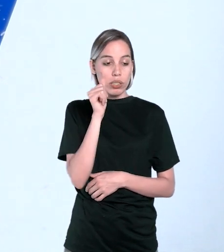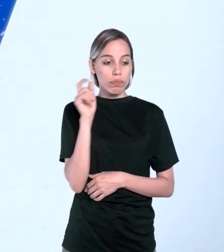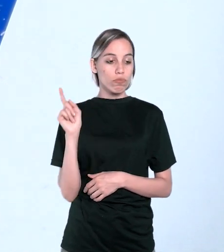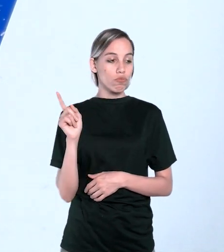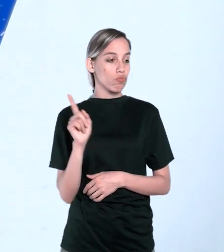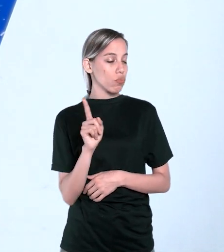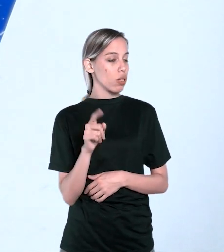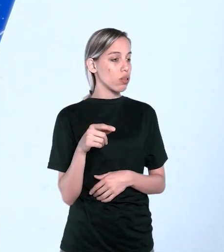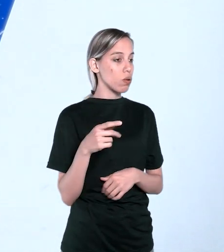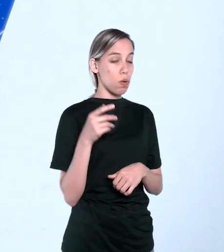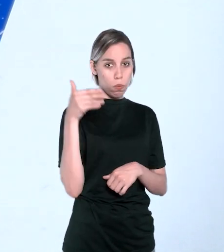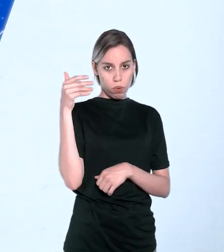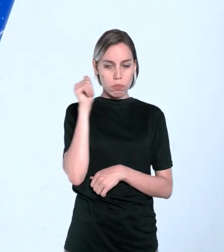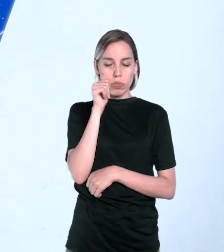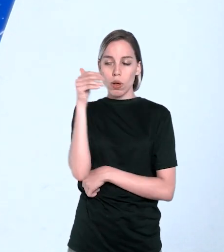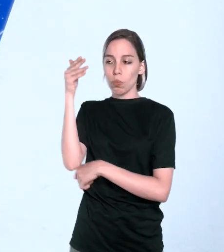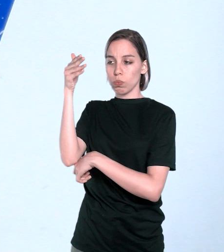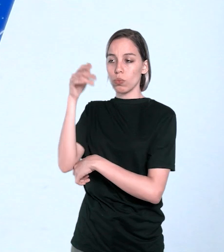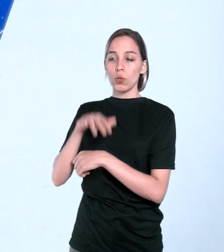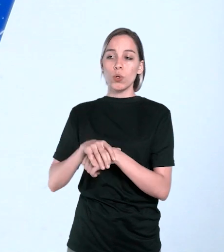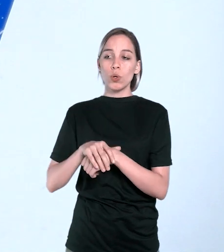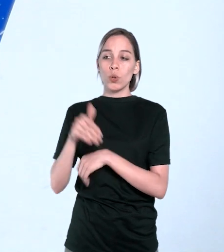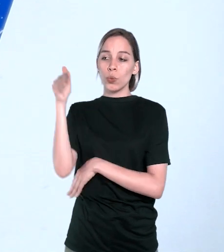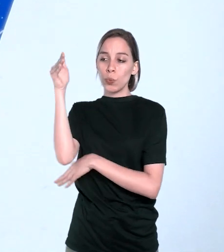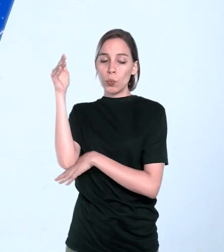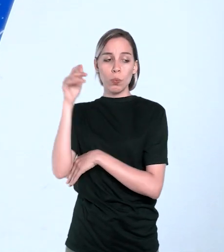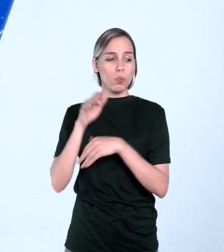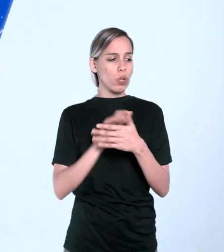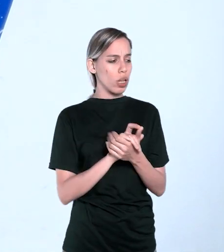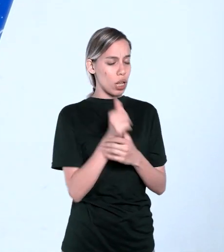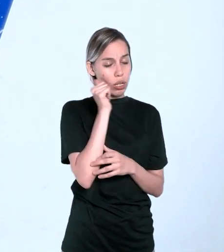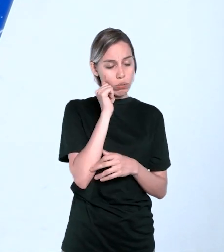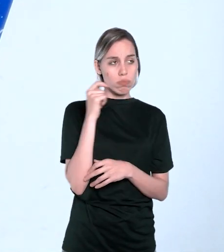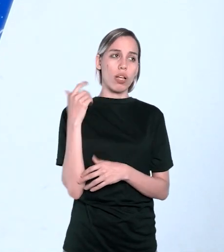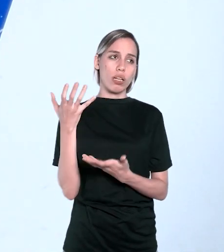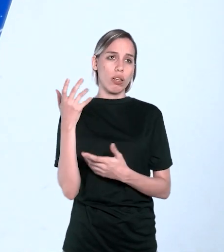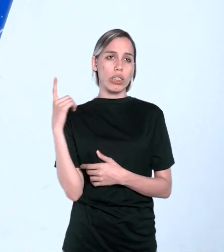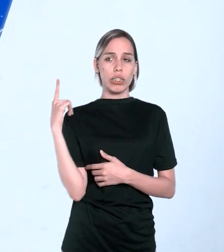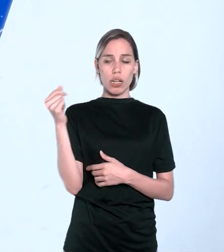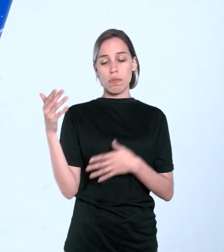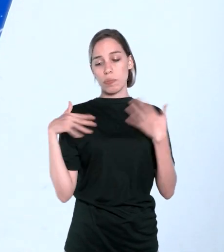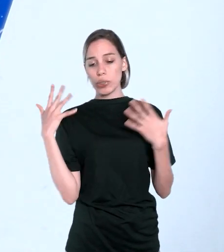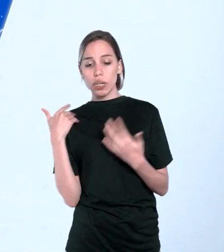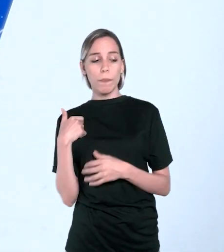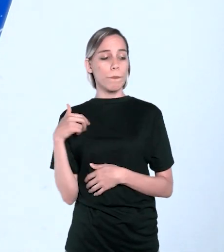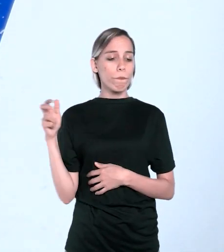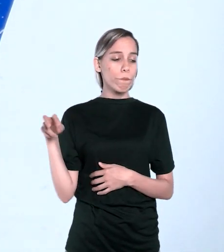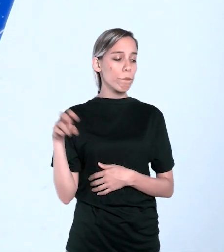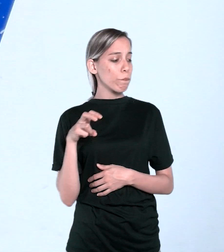hotel, ela sai, ela já está entediada no hotel e ela sai para